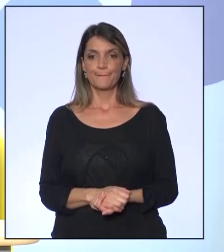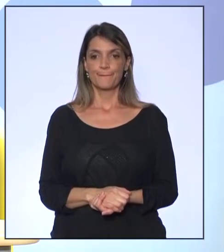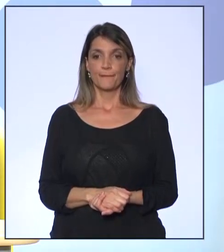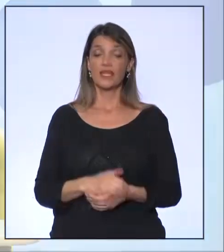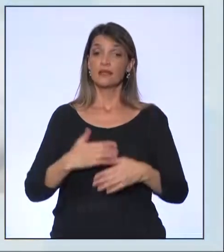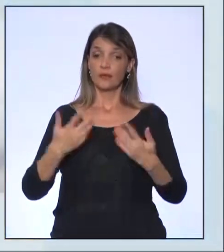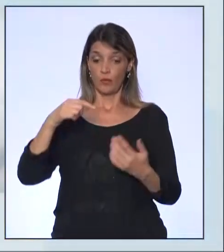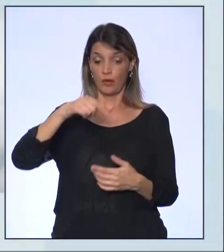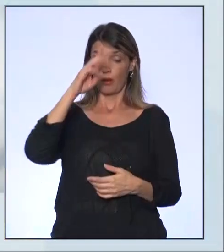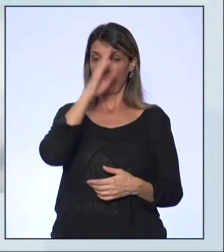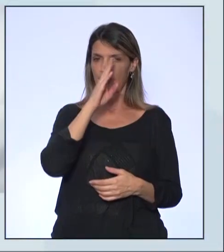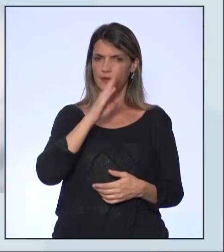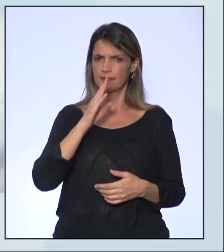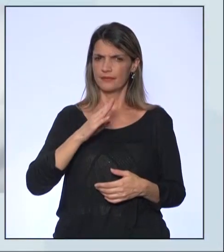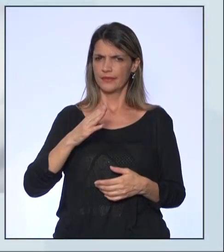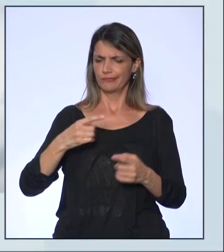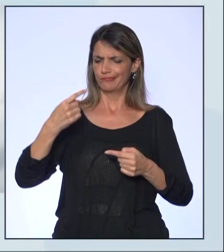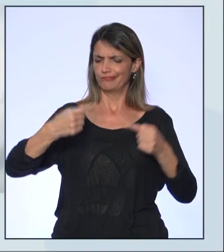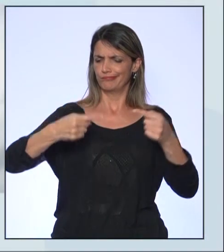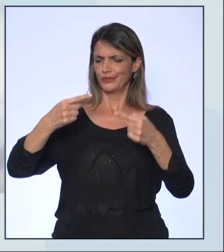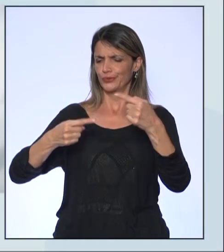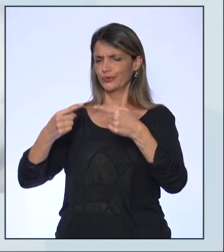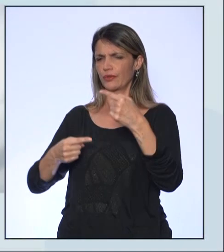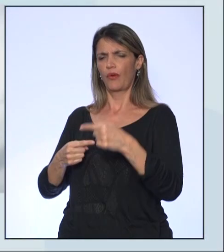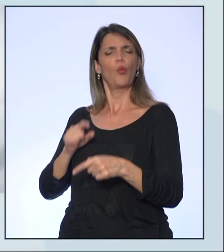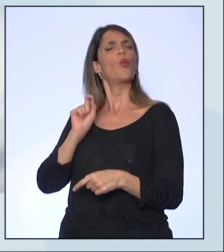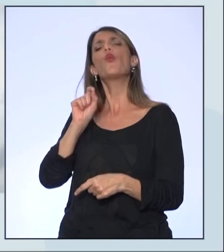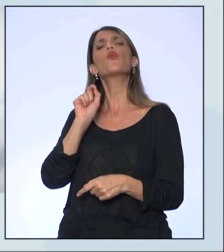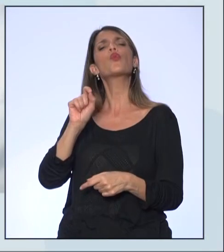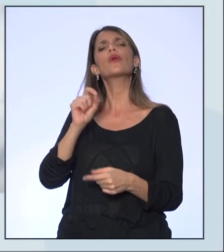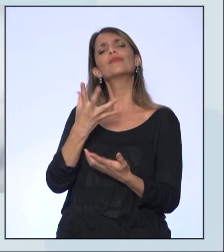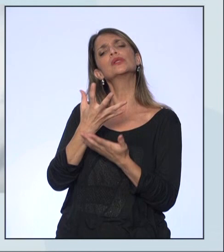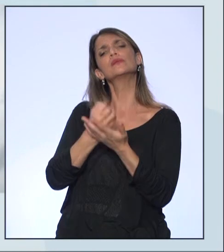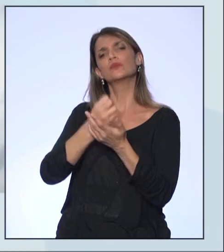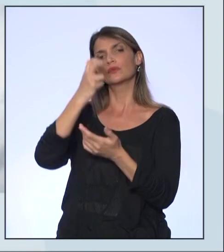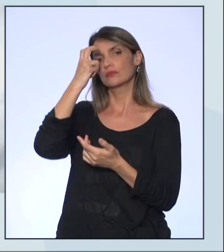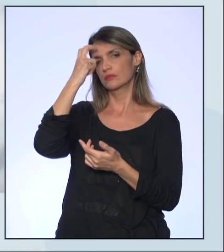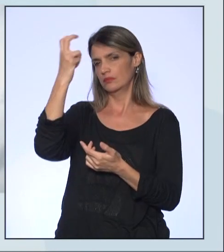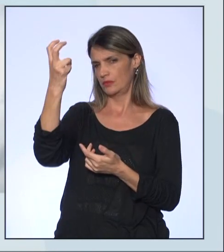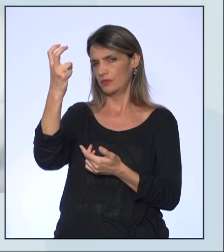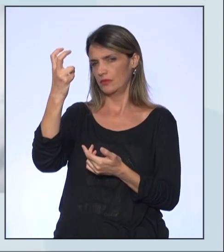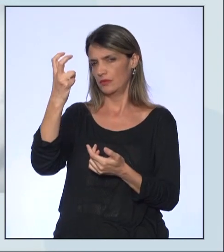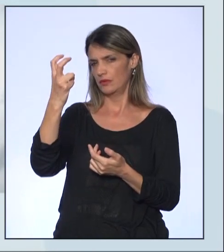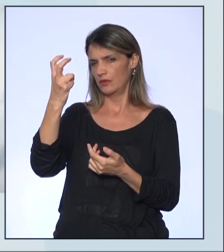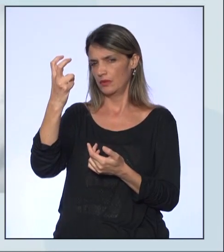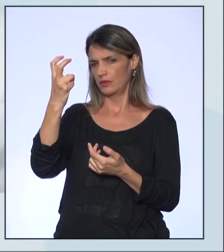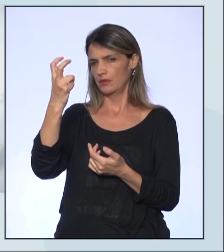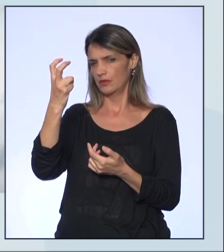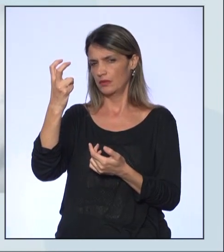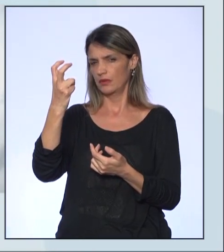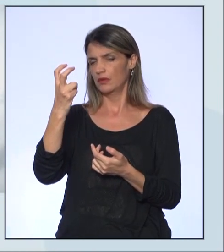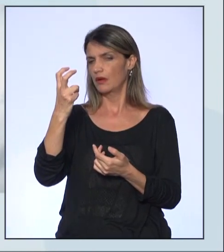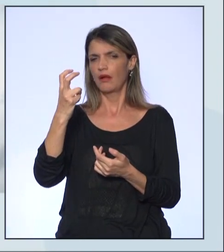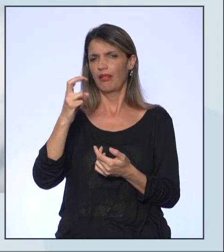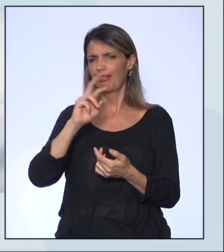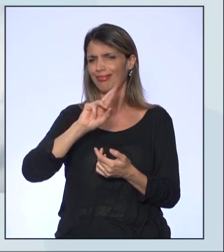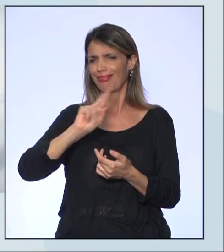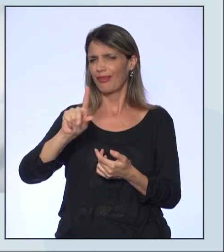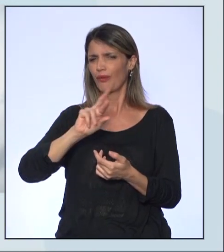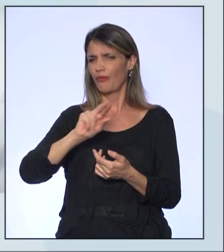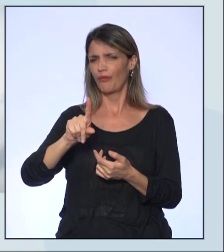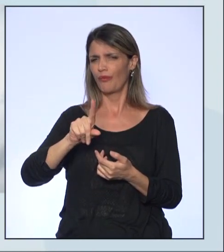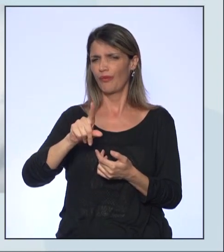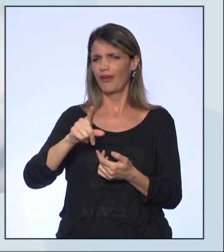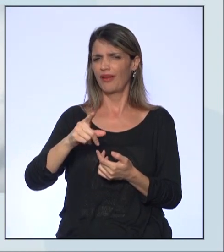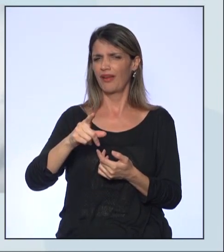Então, no Brasil, gente, a discussão sobre o que é patrimônio histórico e cultural, ela não é muito antiga, né? Ela começa